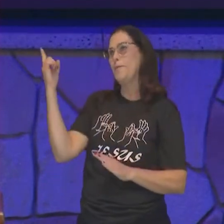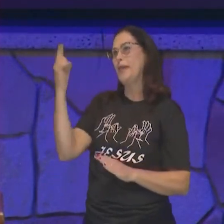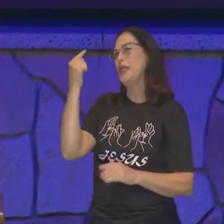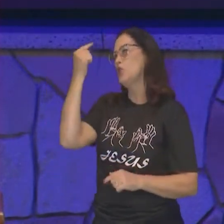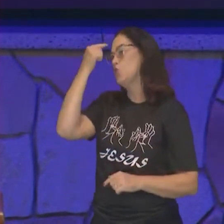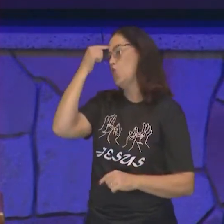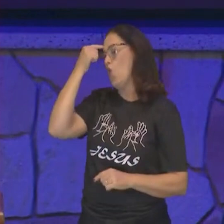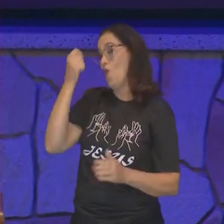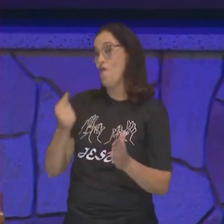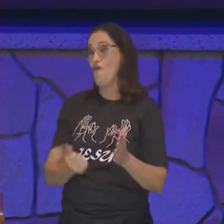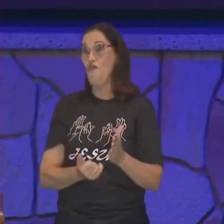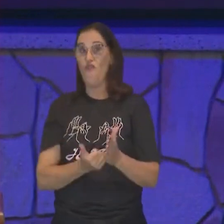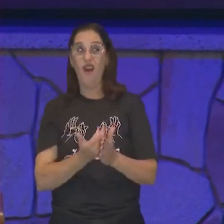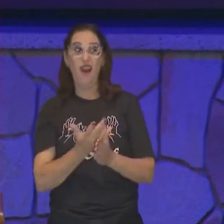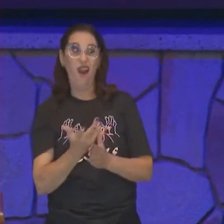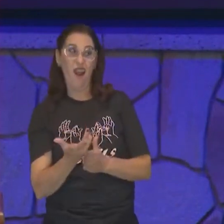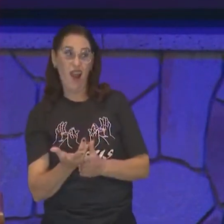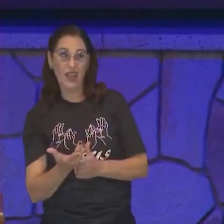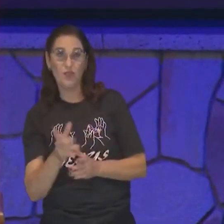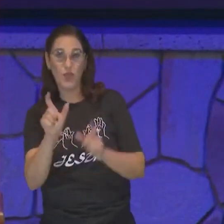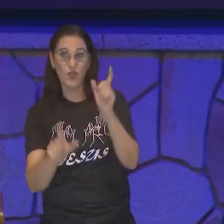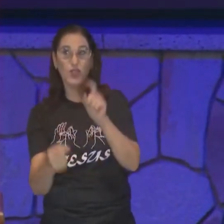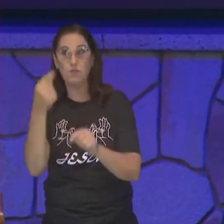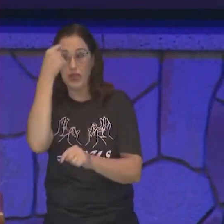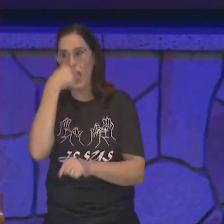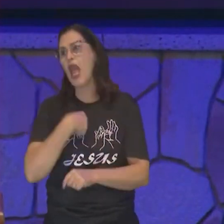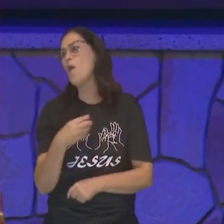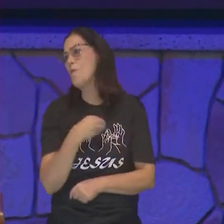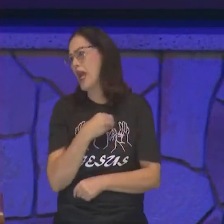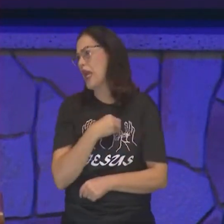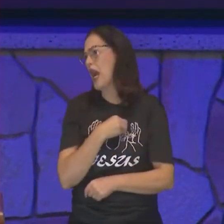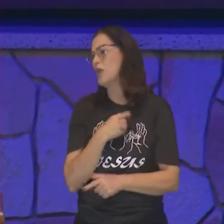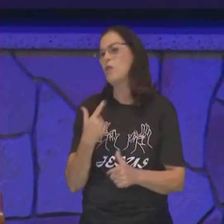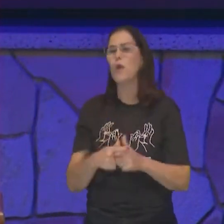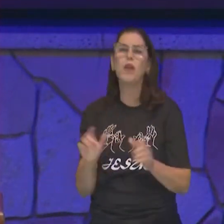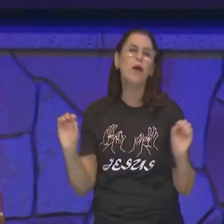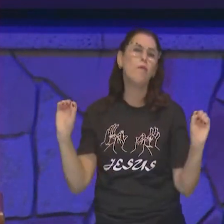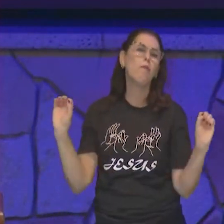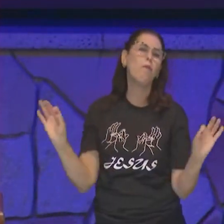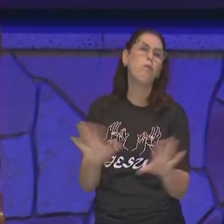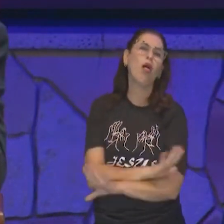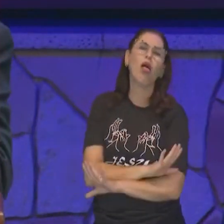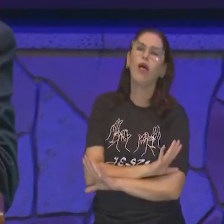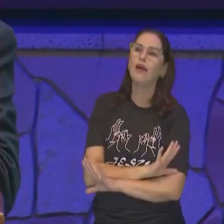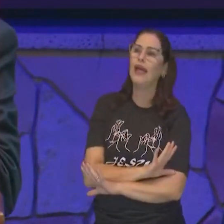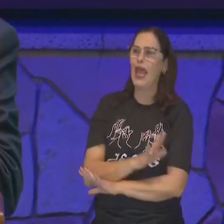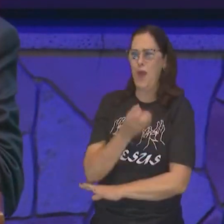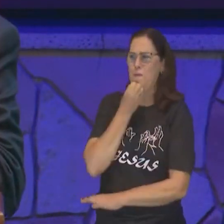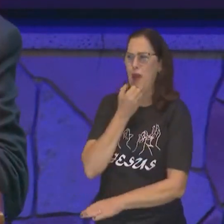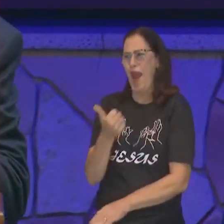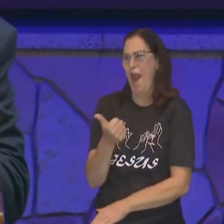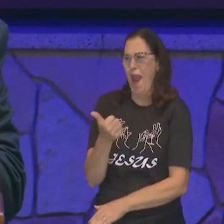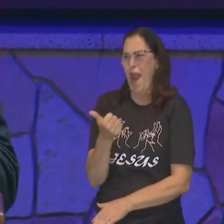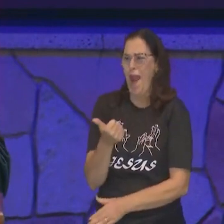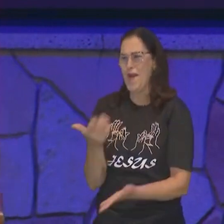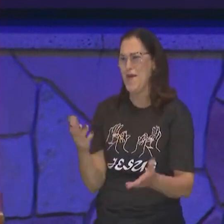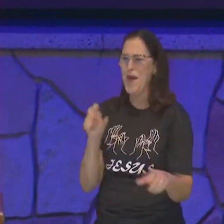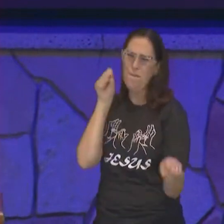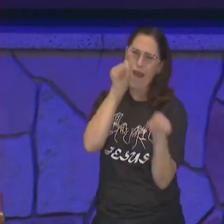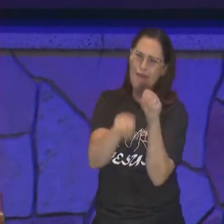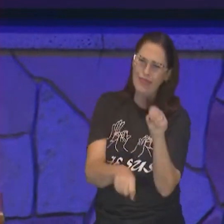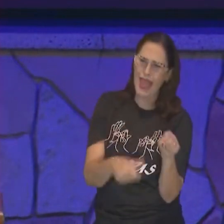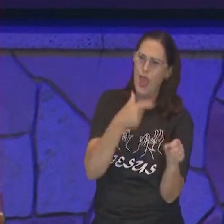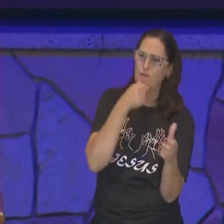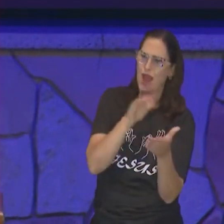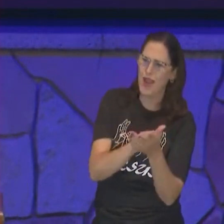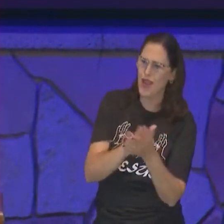muitos que vivem no pecado pensam: os problemas estão resolvidos, me dei bem, matei o marido, fiquei